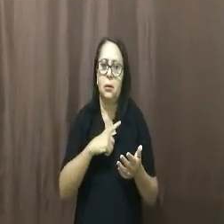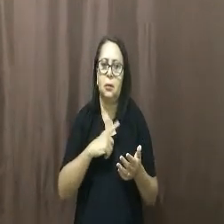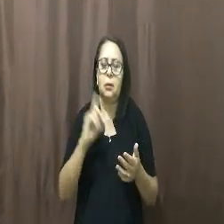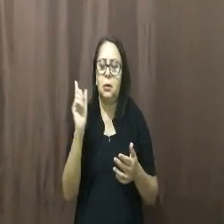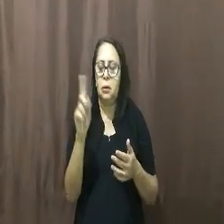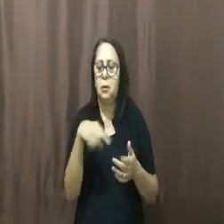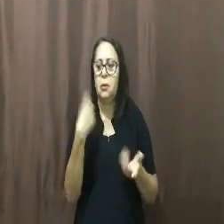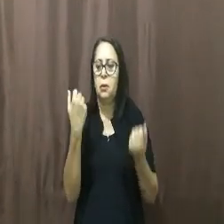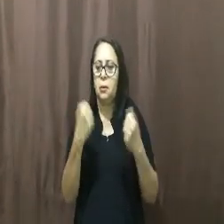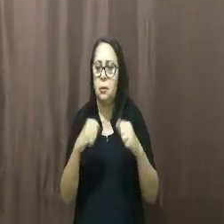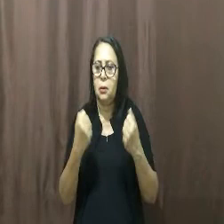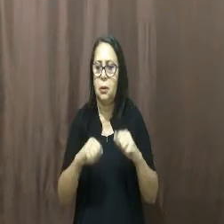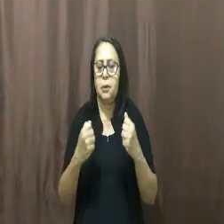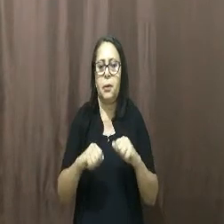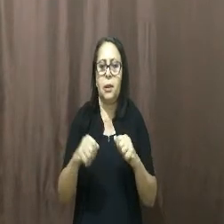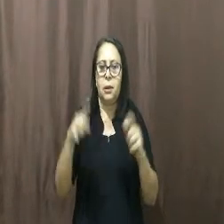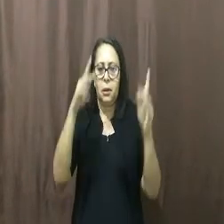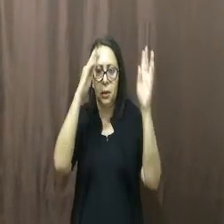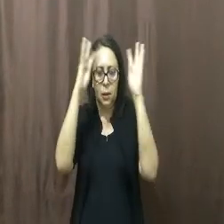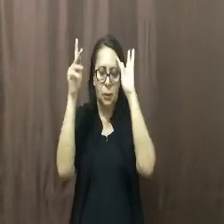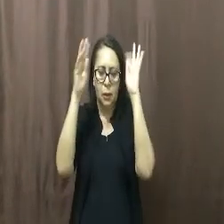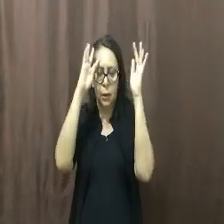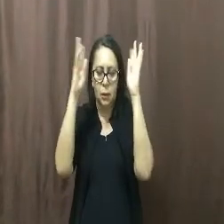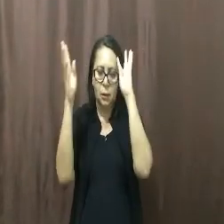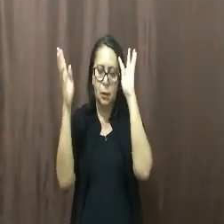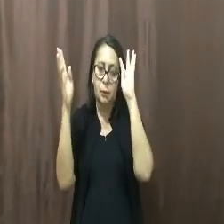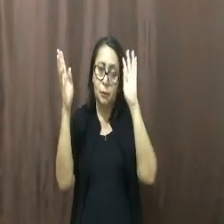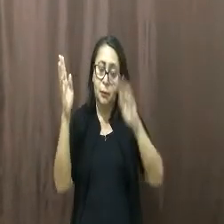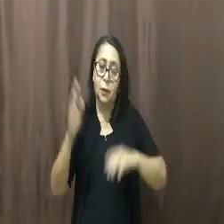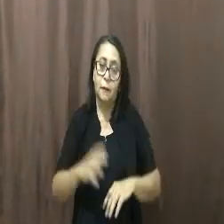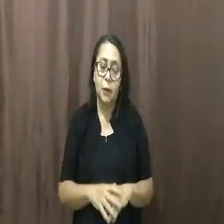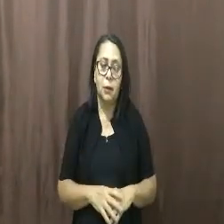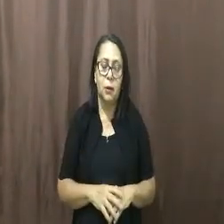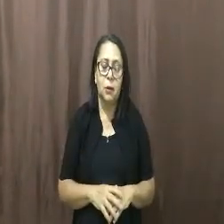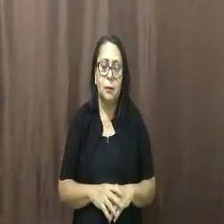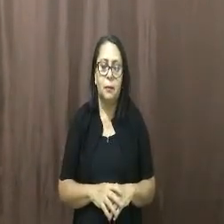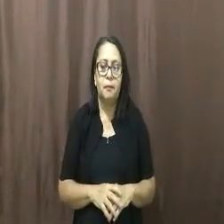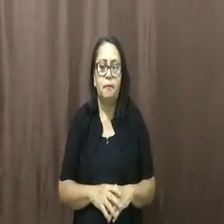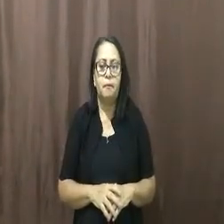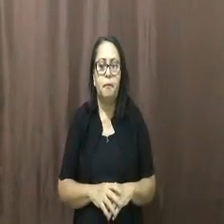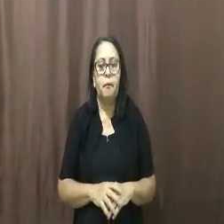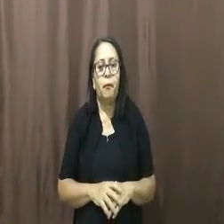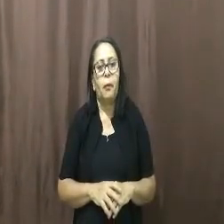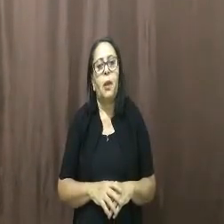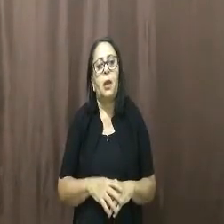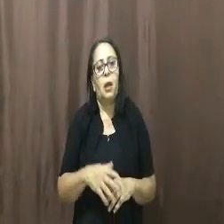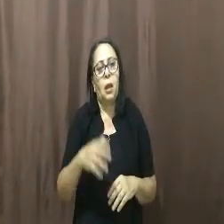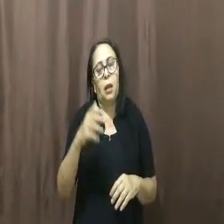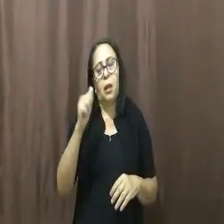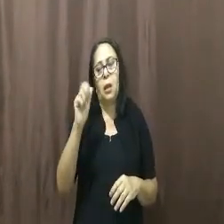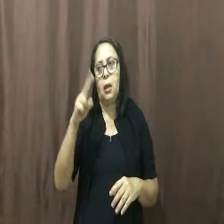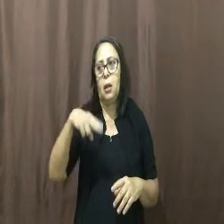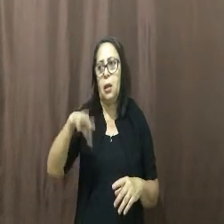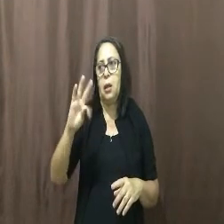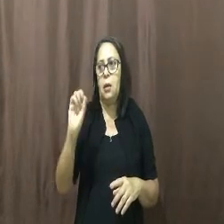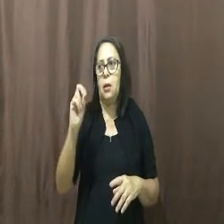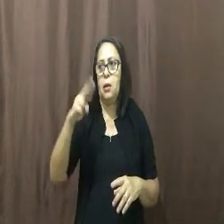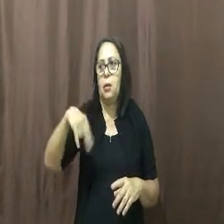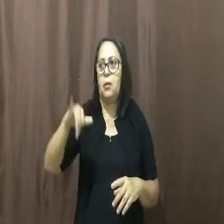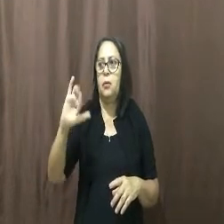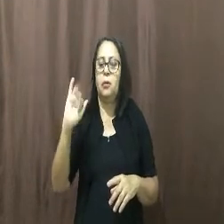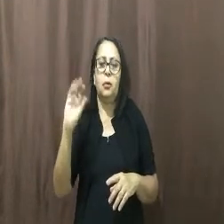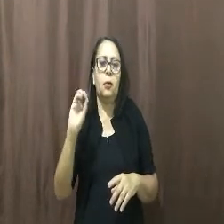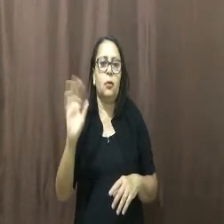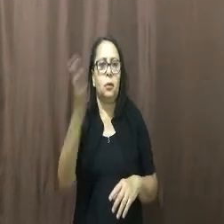esse momento é um momento de nós refletirmos sobre isso. E o cenário é esse, Antônio Filho, e internautas